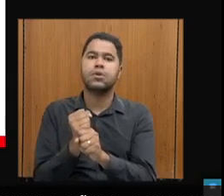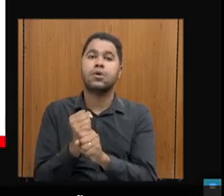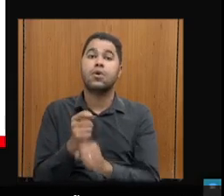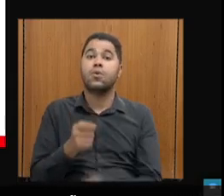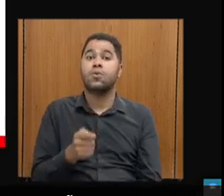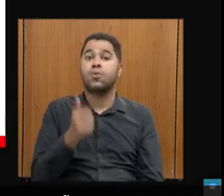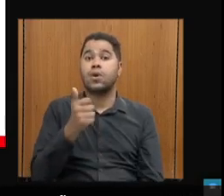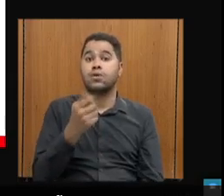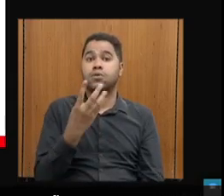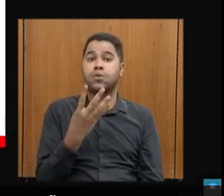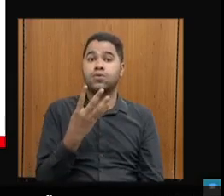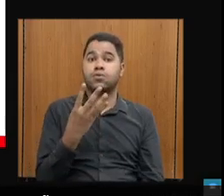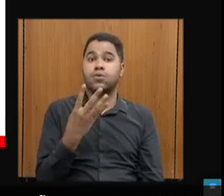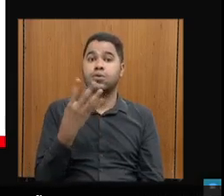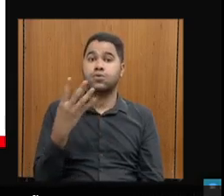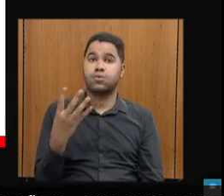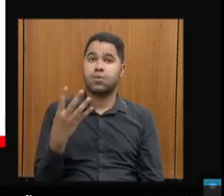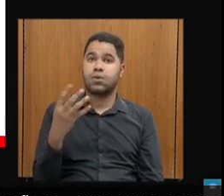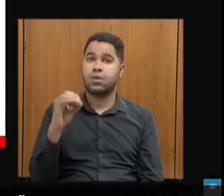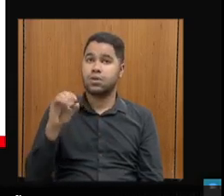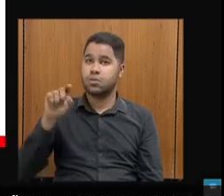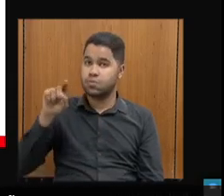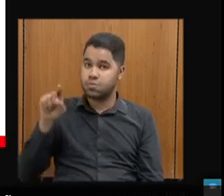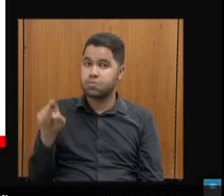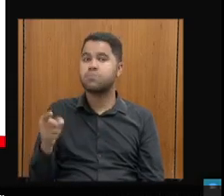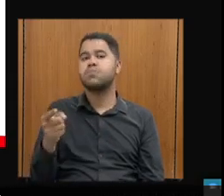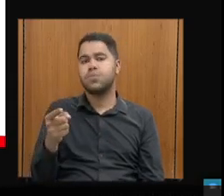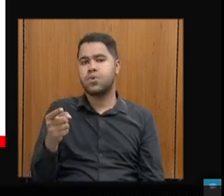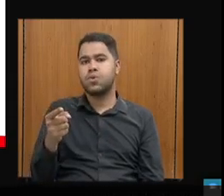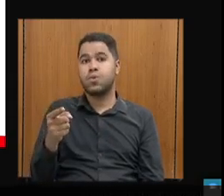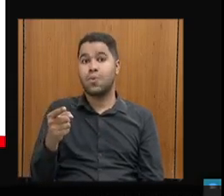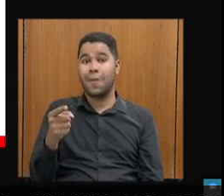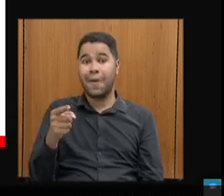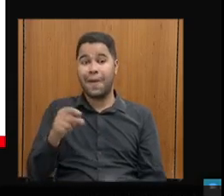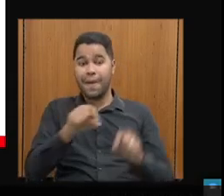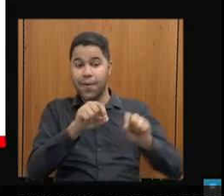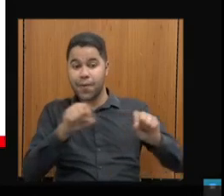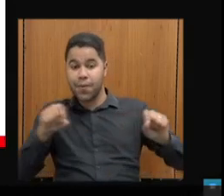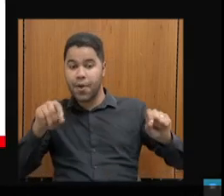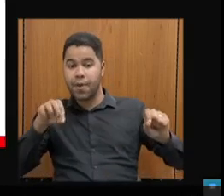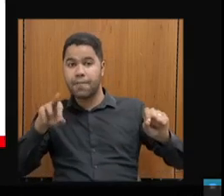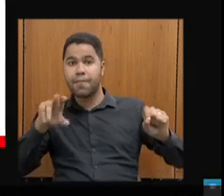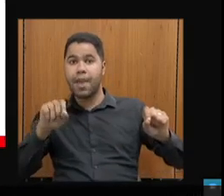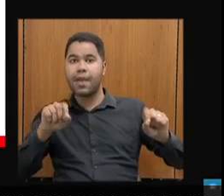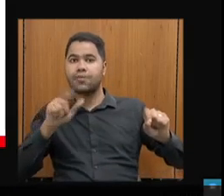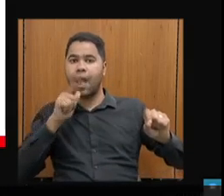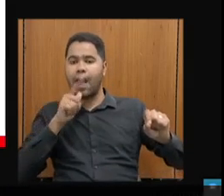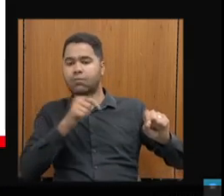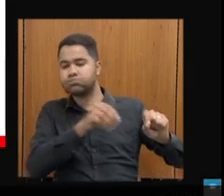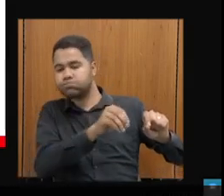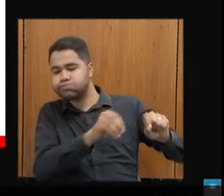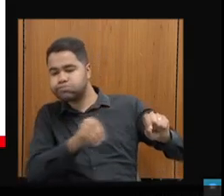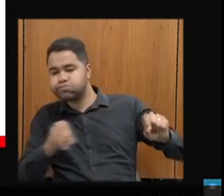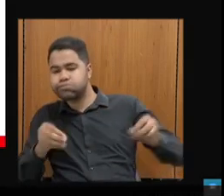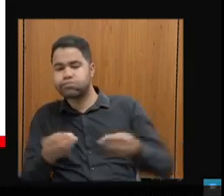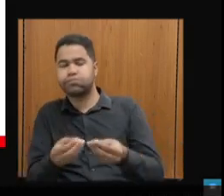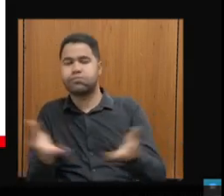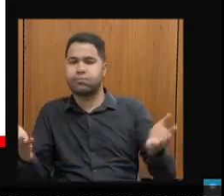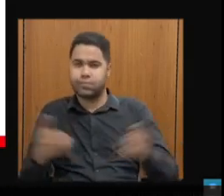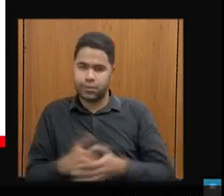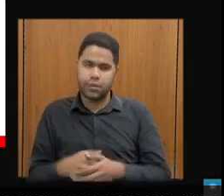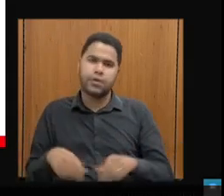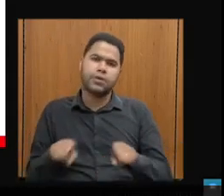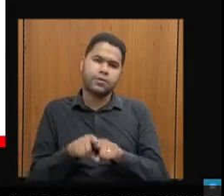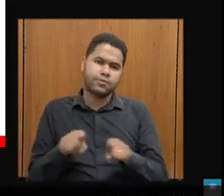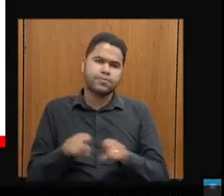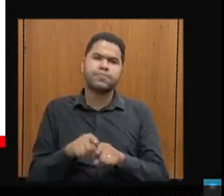a quase 440 mil metros de tubos doados a 52 implementos agrícolas